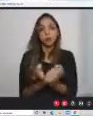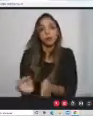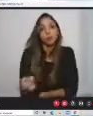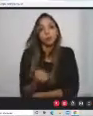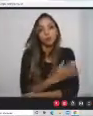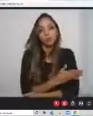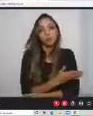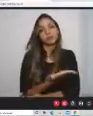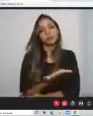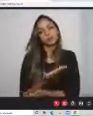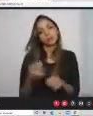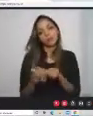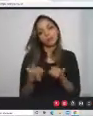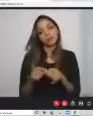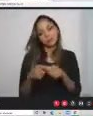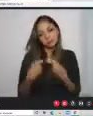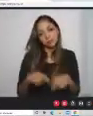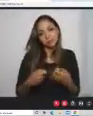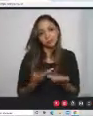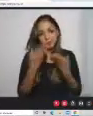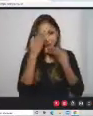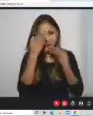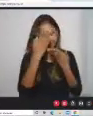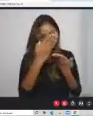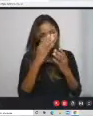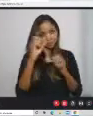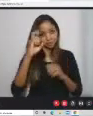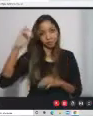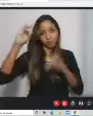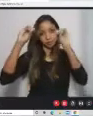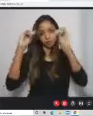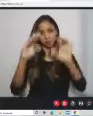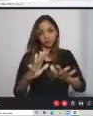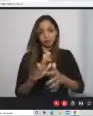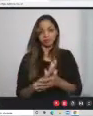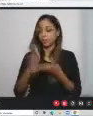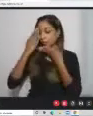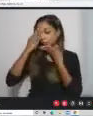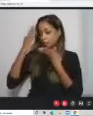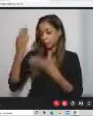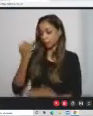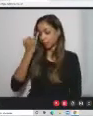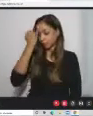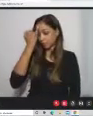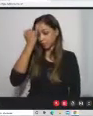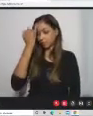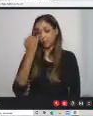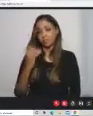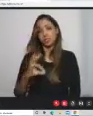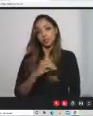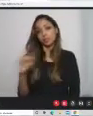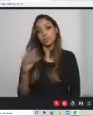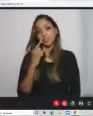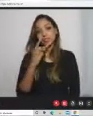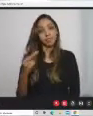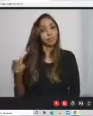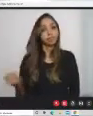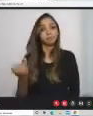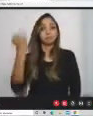abençoe. Obrigado, vereador Irani. E as informações que Vossa Excelência traz aqui são de extrema